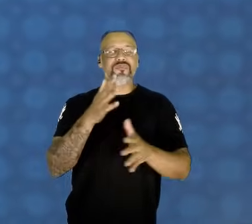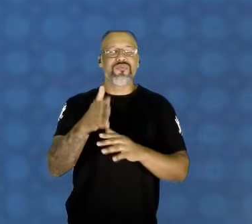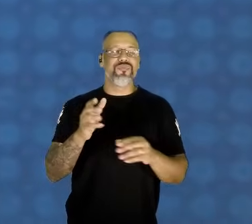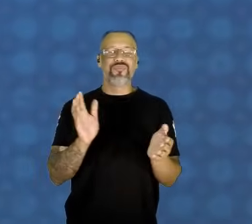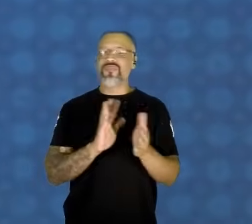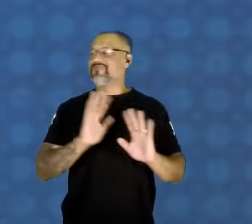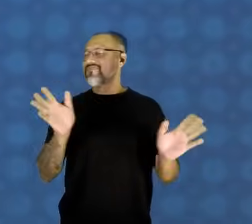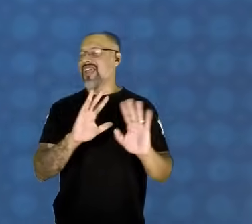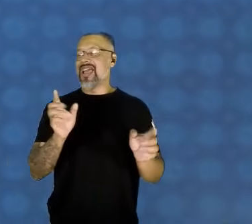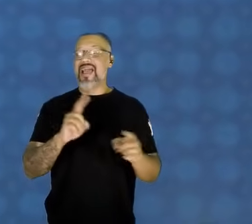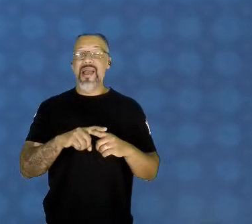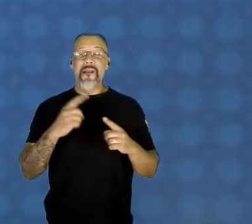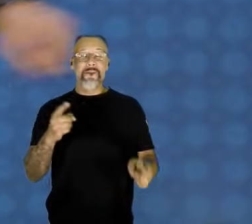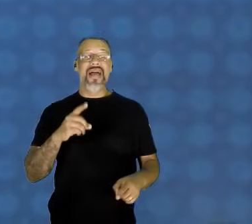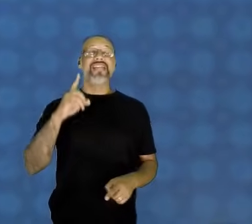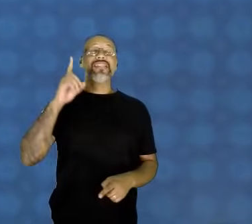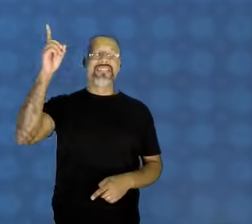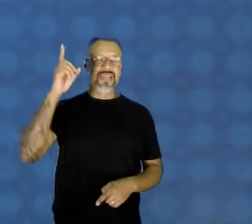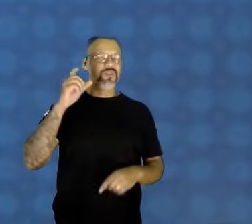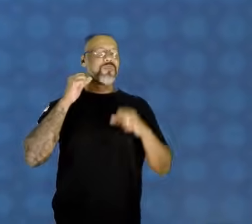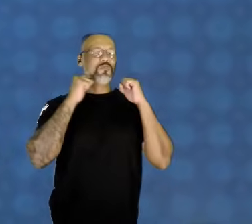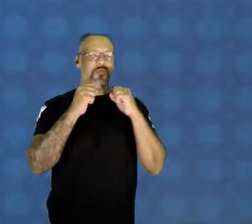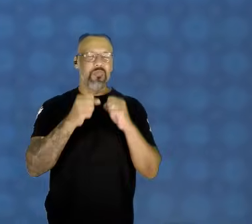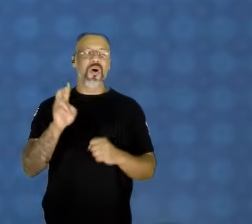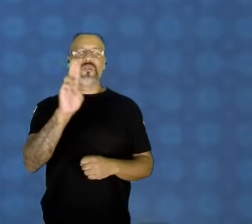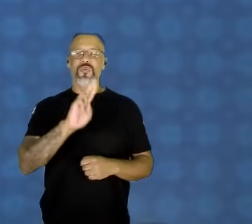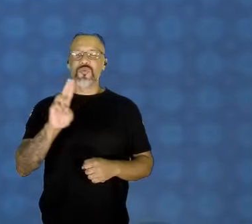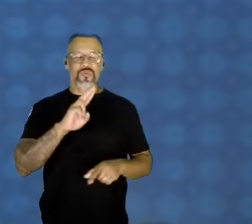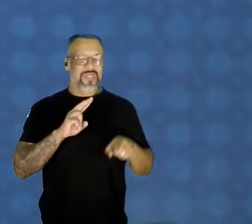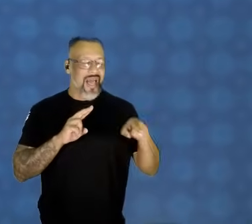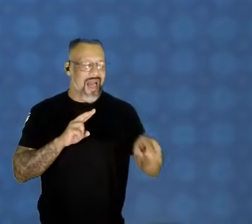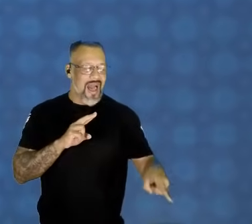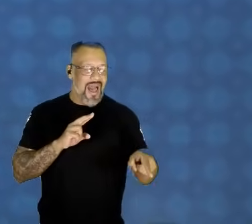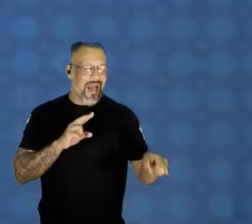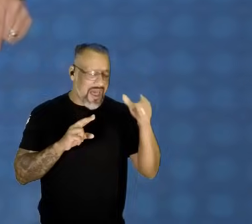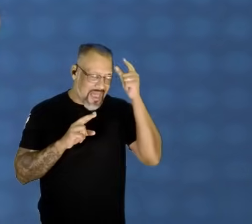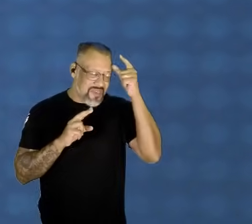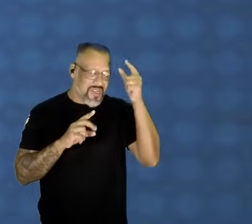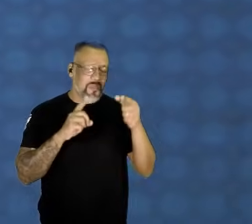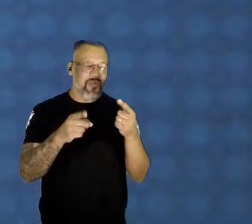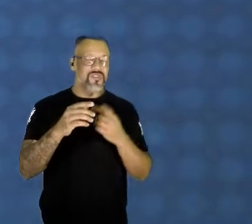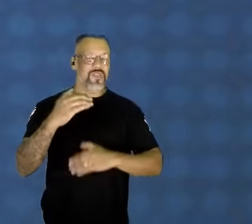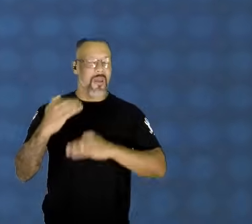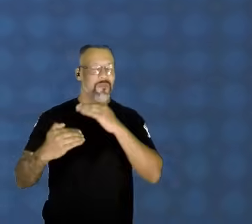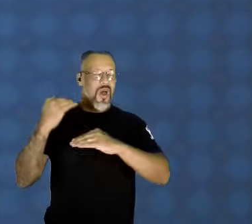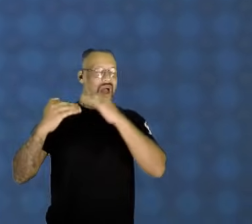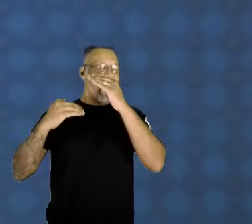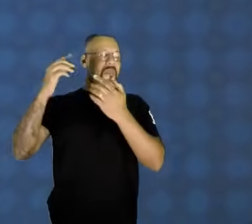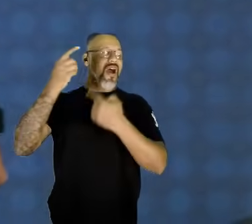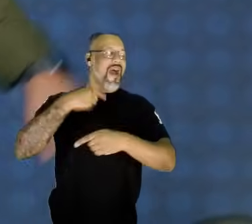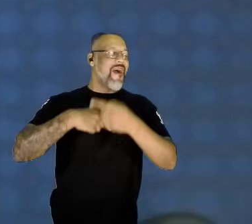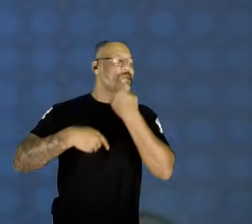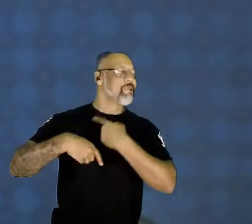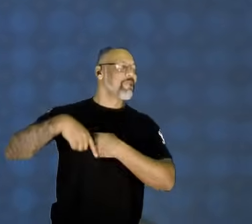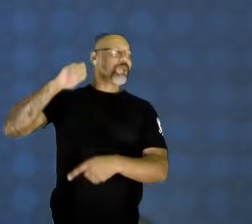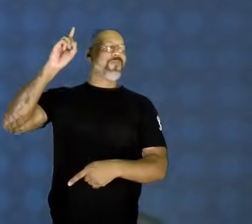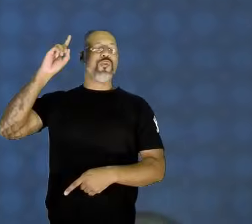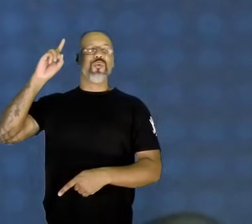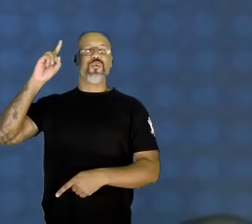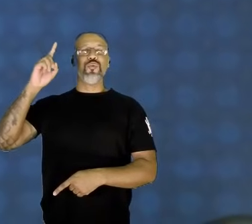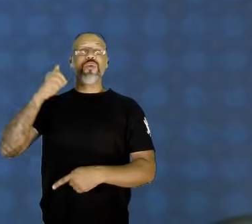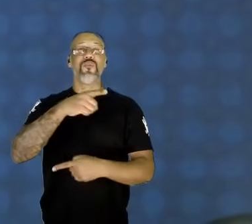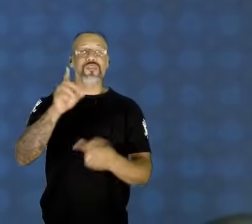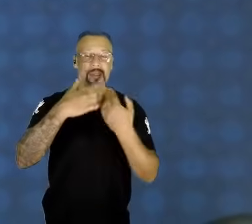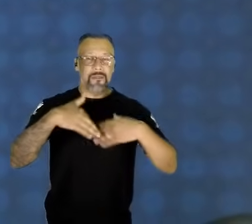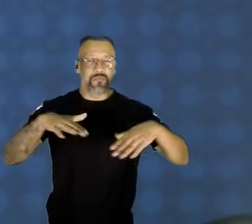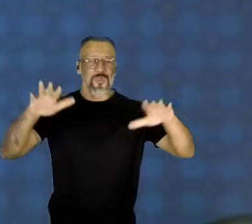você crescer, até ele vai ser usado para você avançar, até ele vai ser usado para você despertar. Levanta a mão